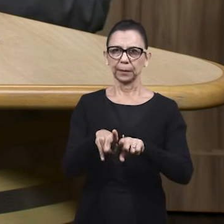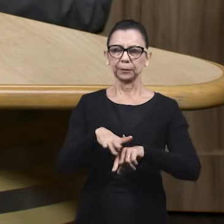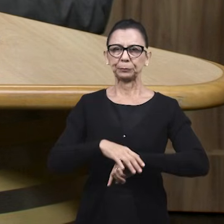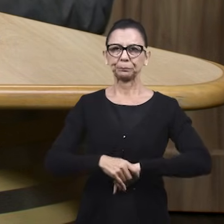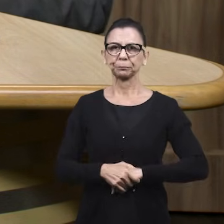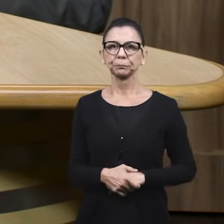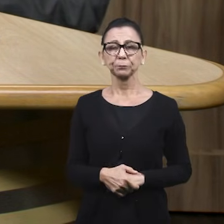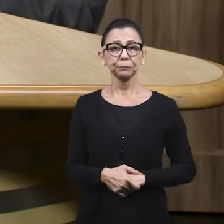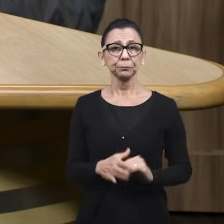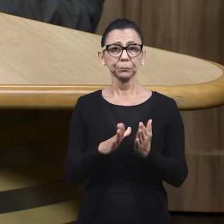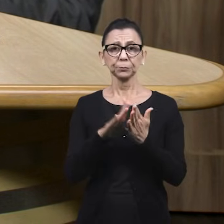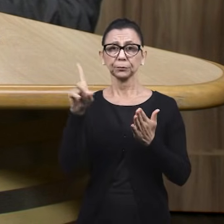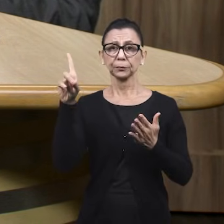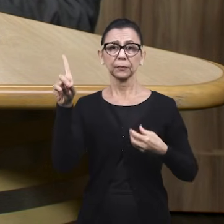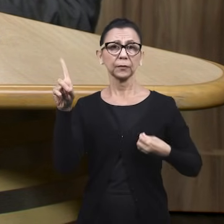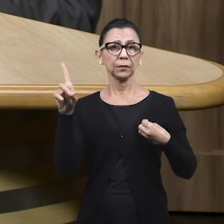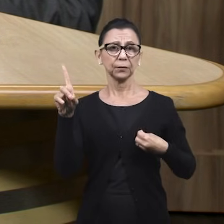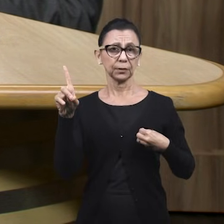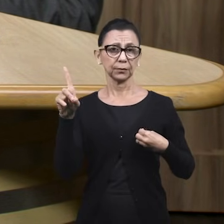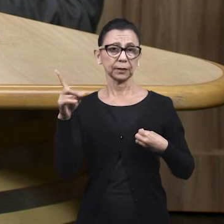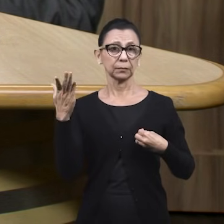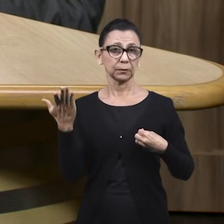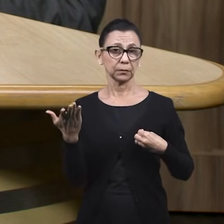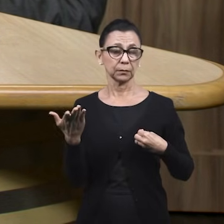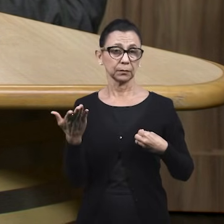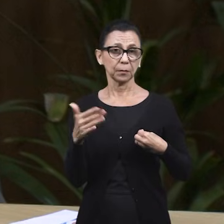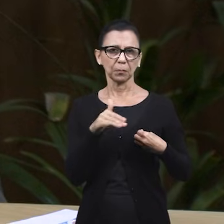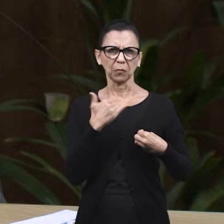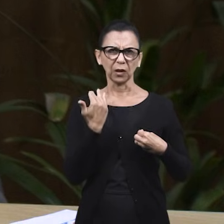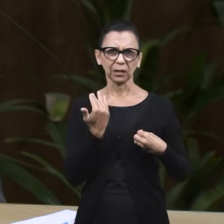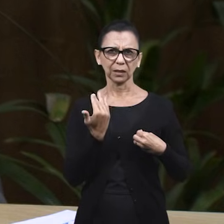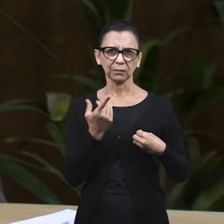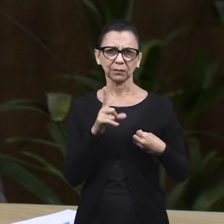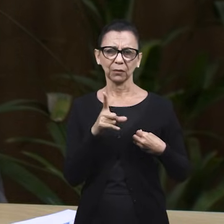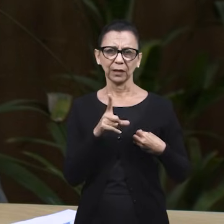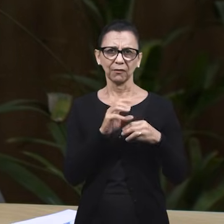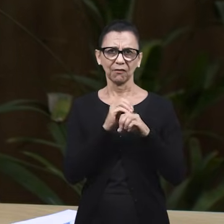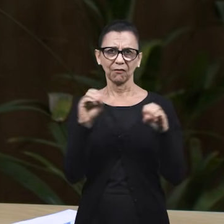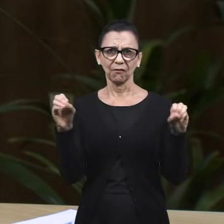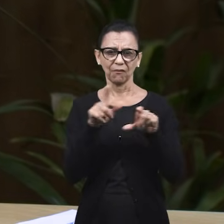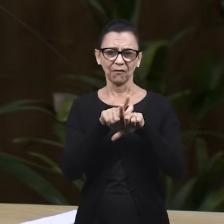aquilo que já estamos falando, a palavra é viva, não é morta.